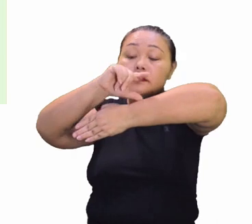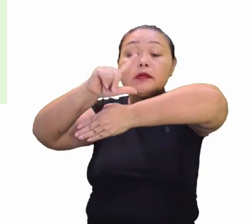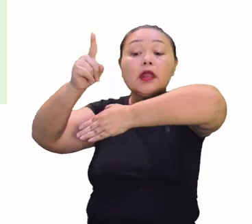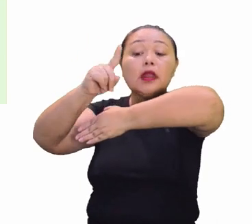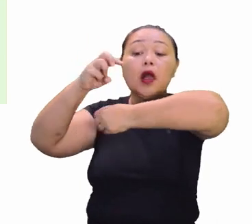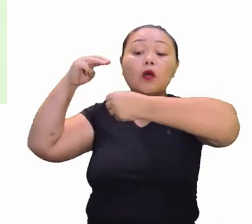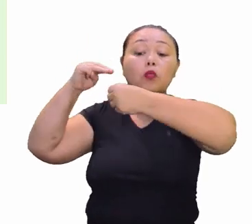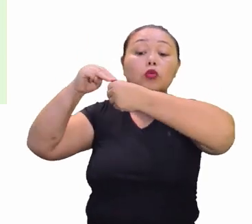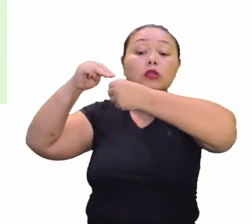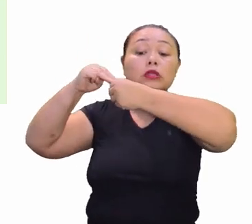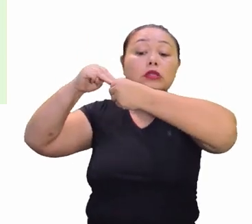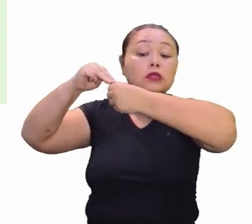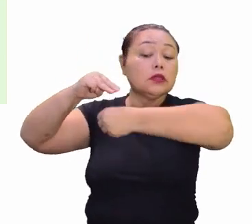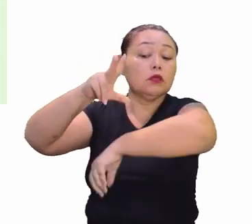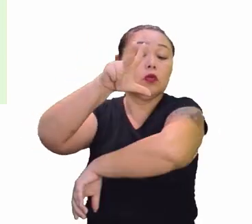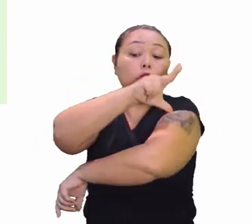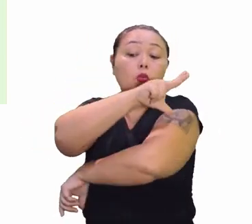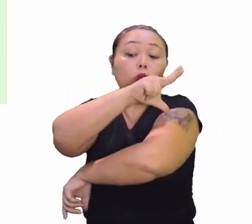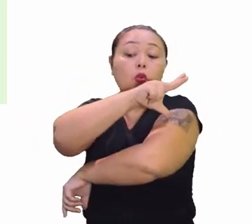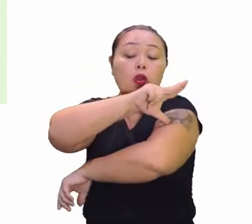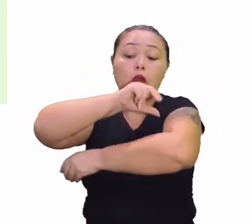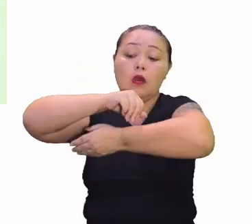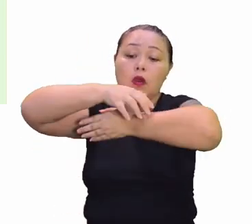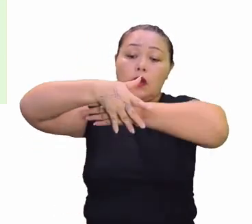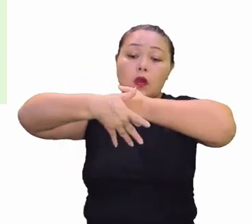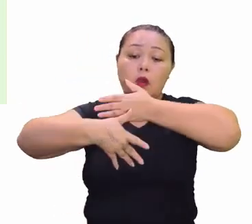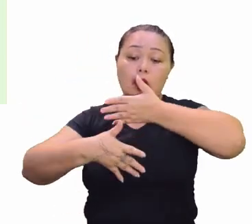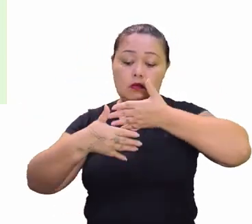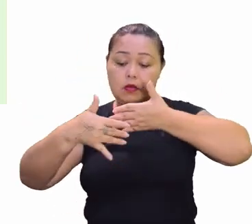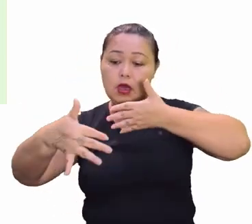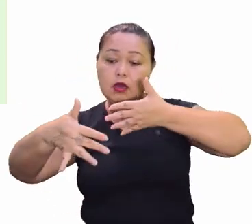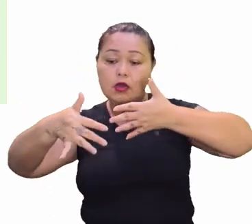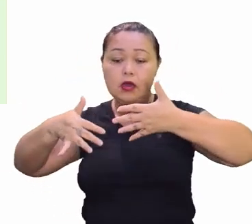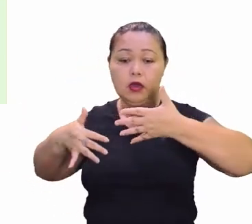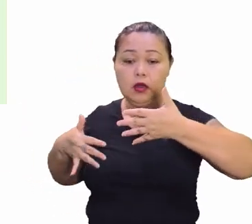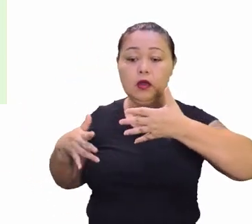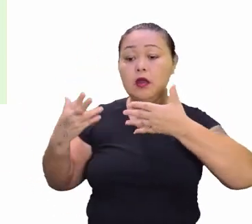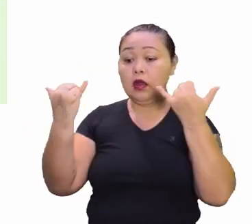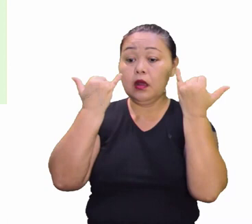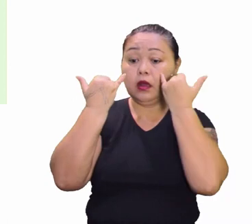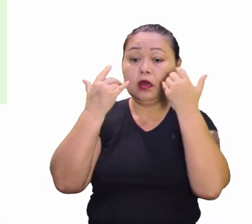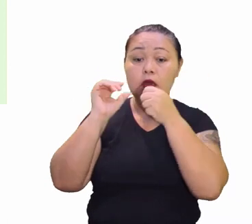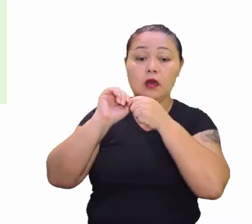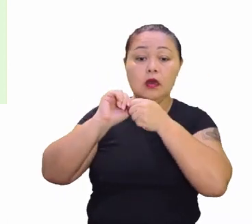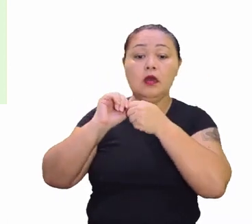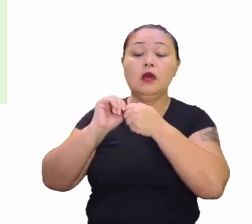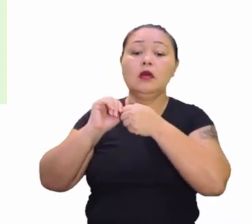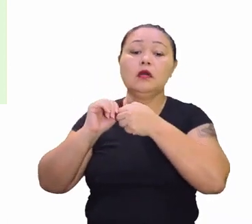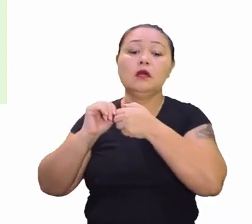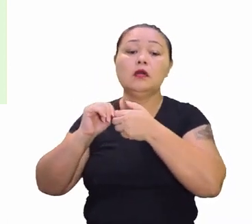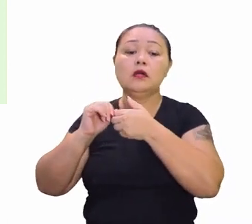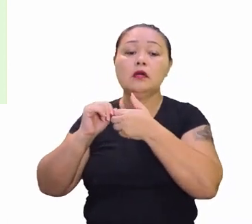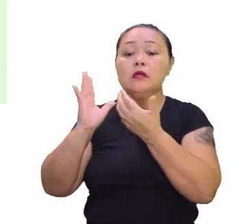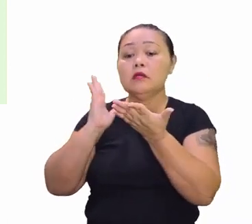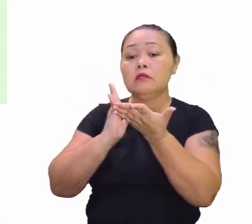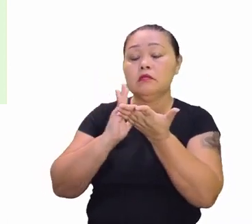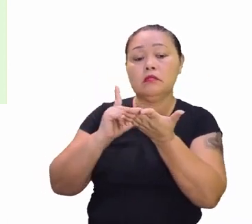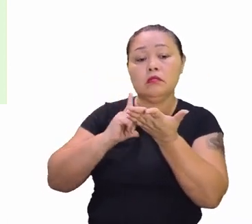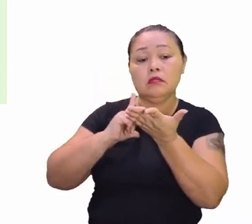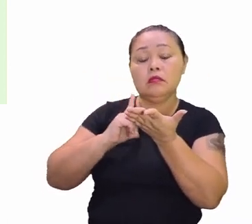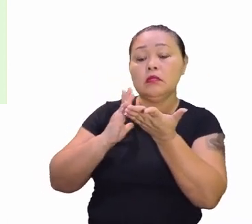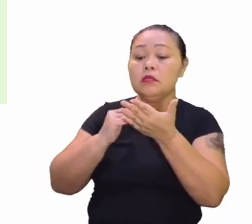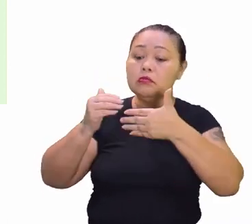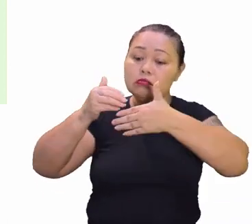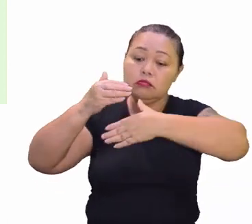Vilhena. Opa! Então, olha só, Rogério, informação importante. A bacia hidrográfica do